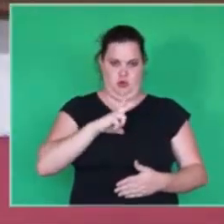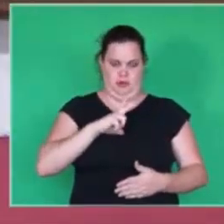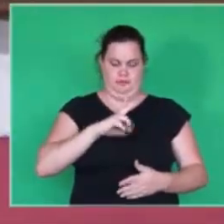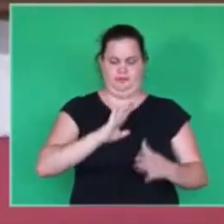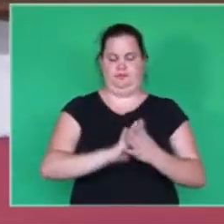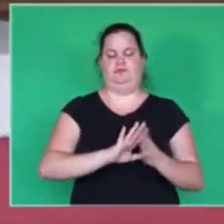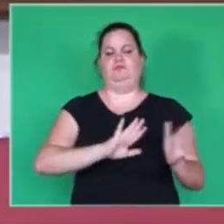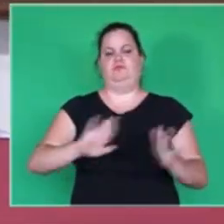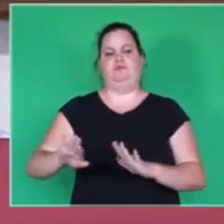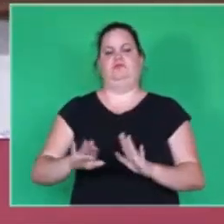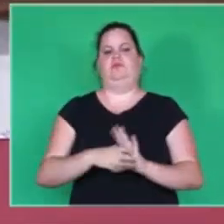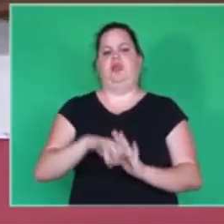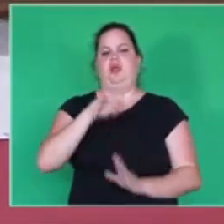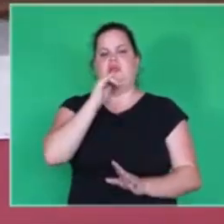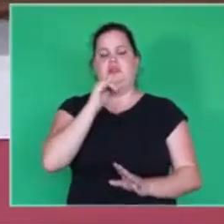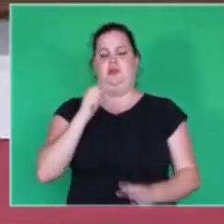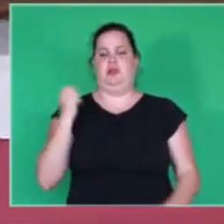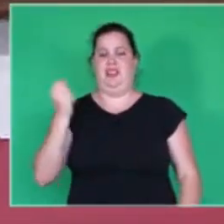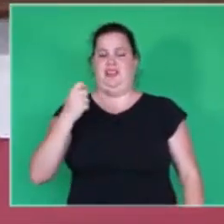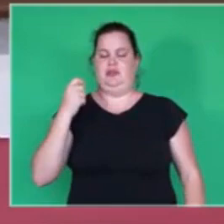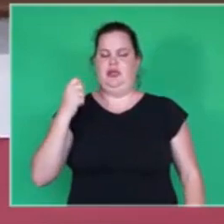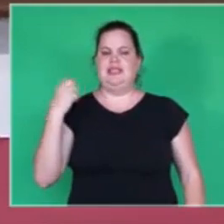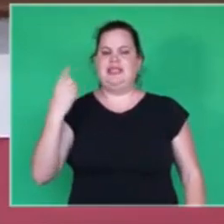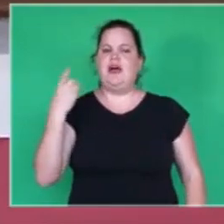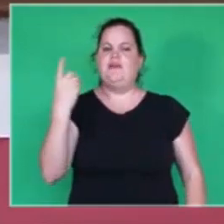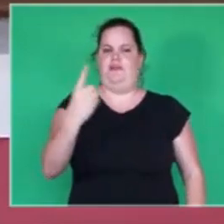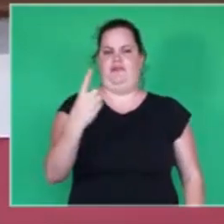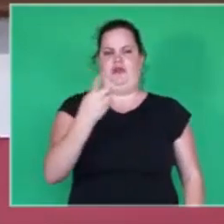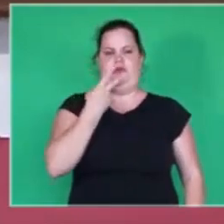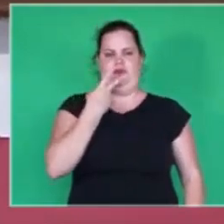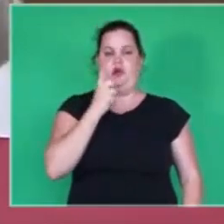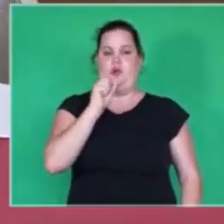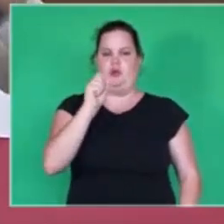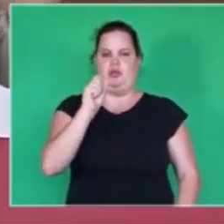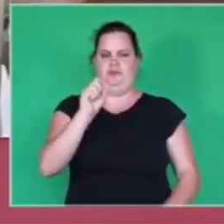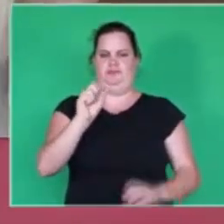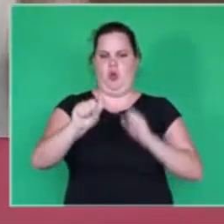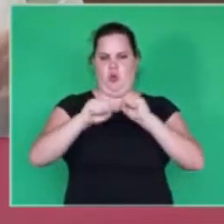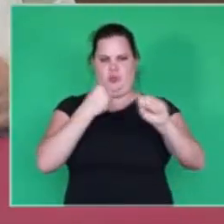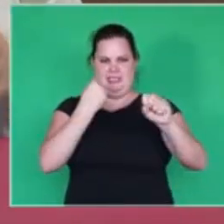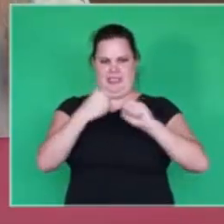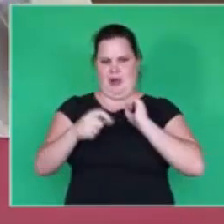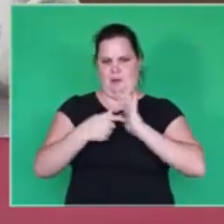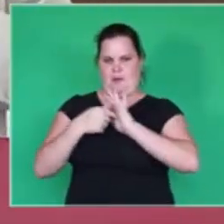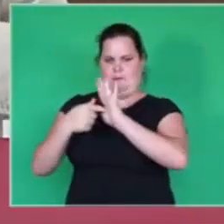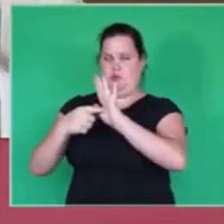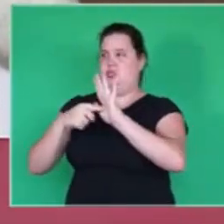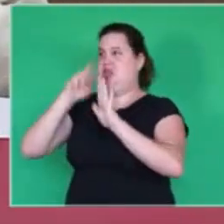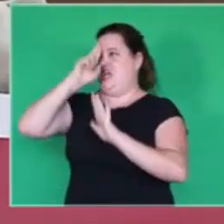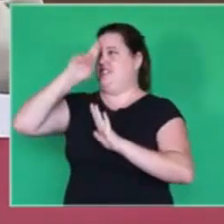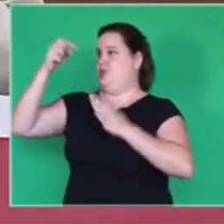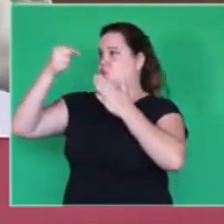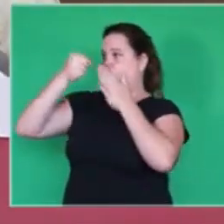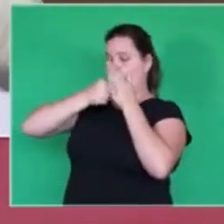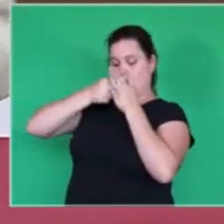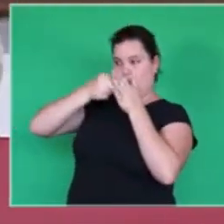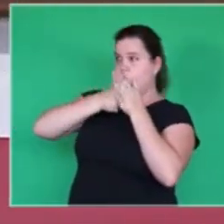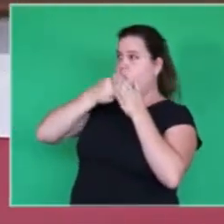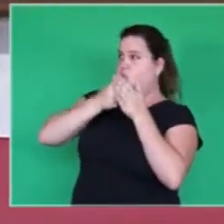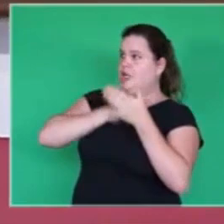passado, 1000 anos antes, diz assim, sonda-me, ó Deus, vê o que há em mim, mostrar que o homem